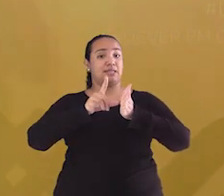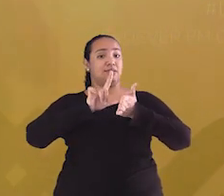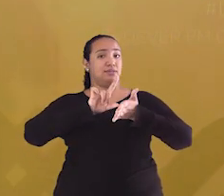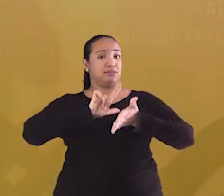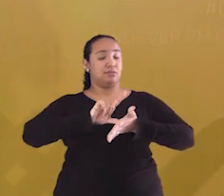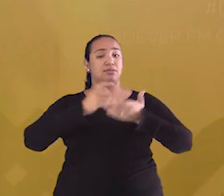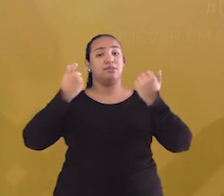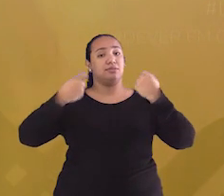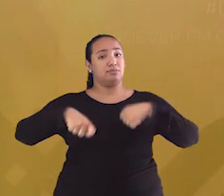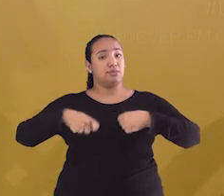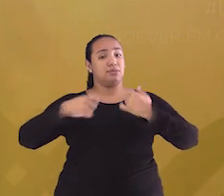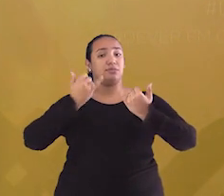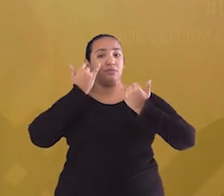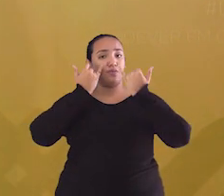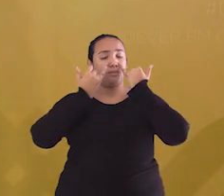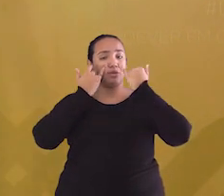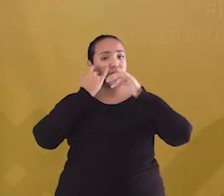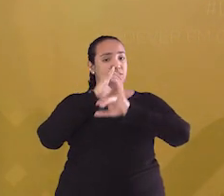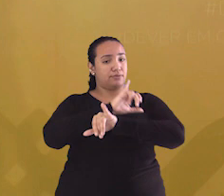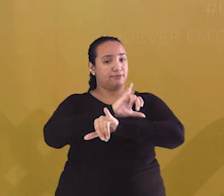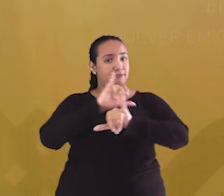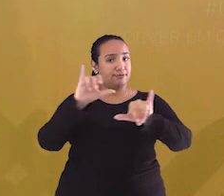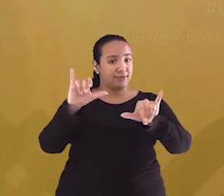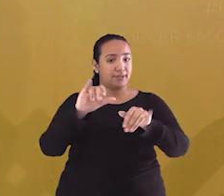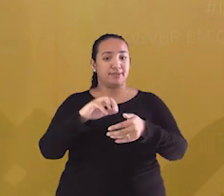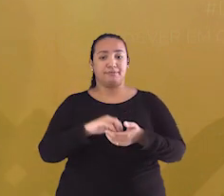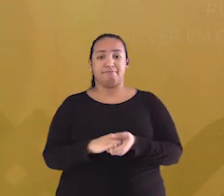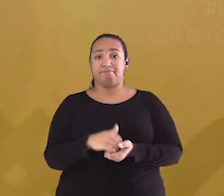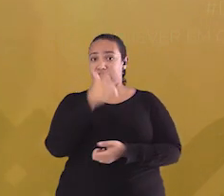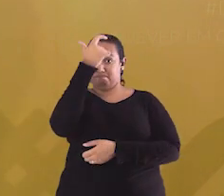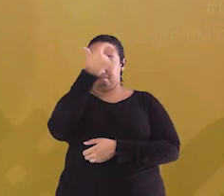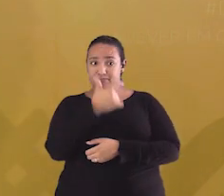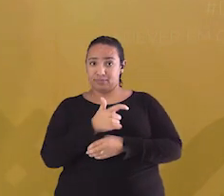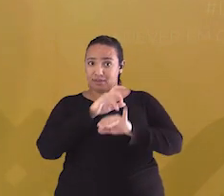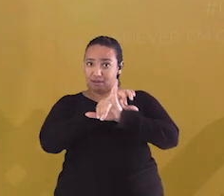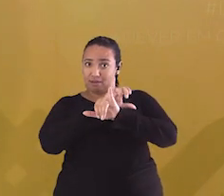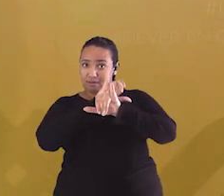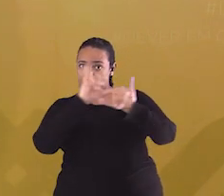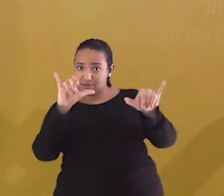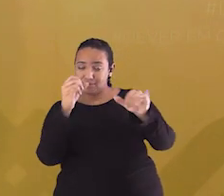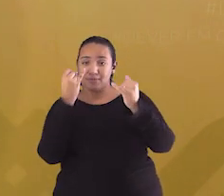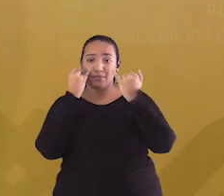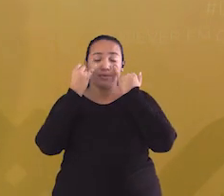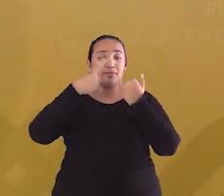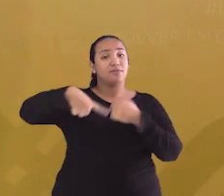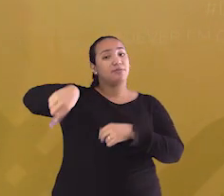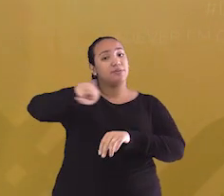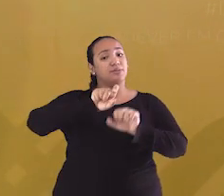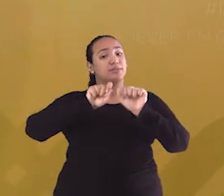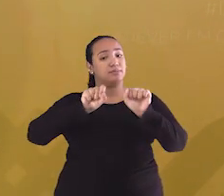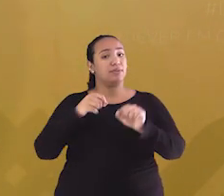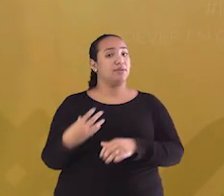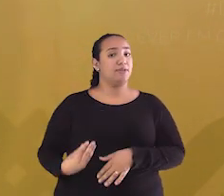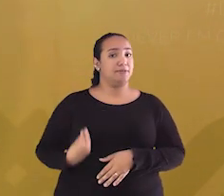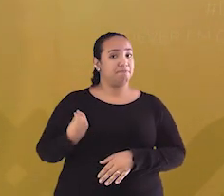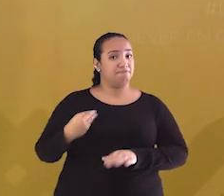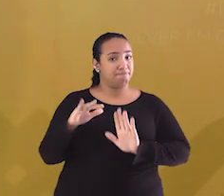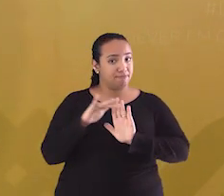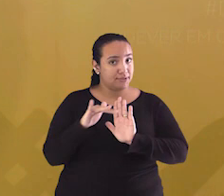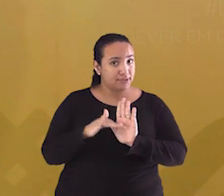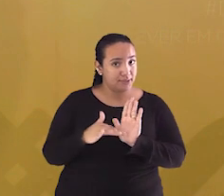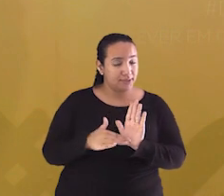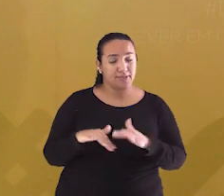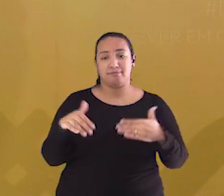antes, precisamos passar algumas informações. Enquanto a gente passa essas informações, vocês podem marcar sua presença na aula.